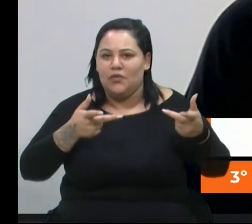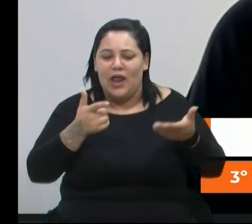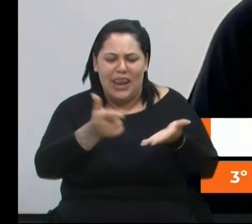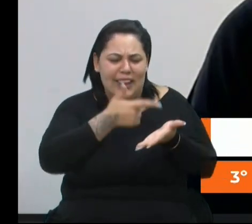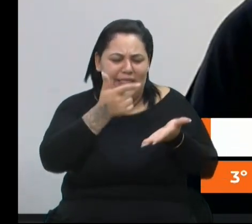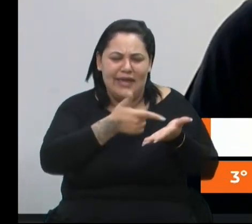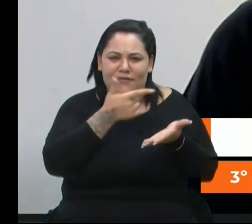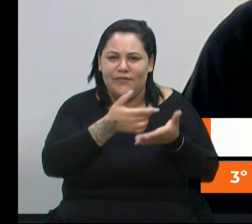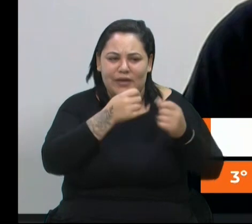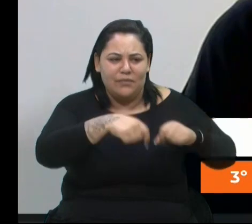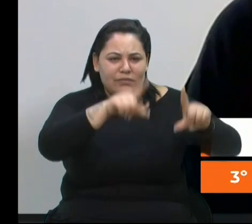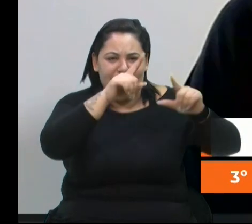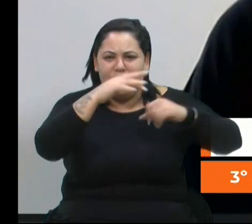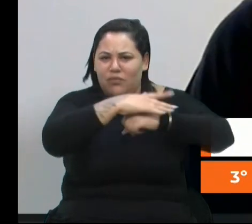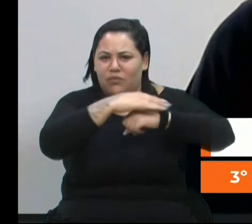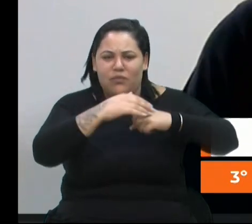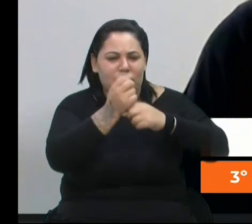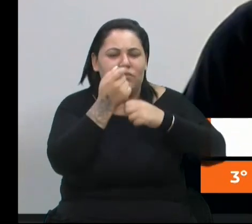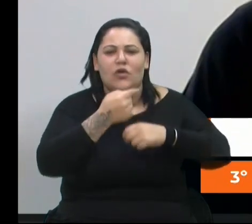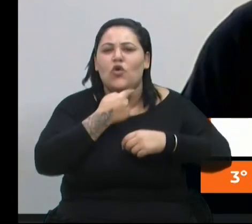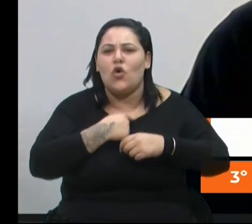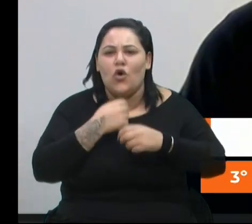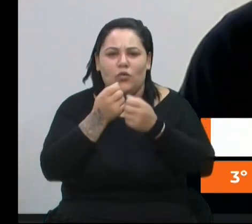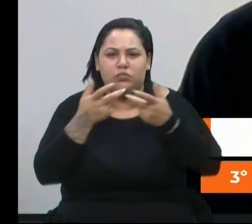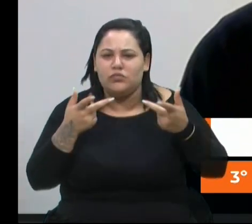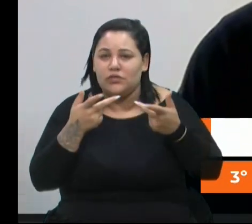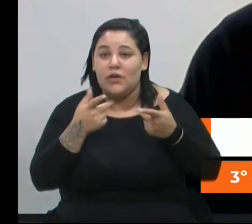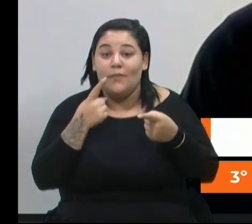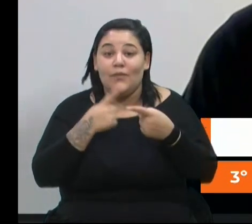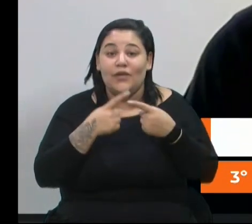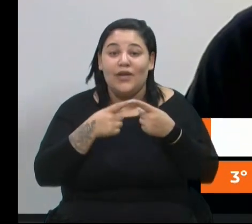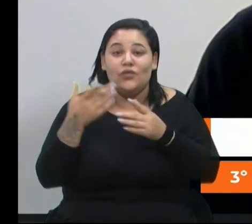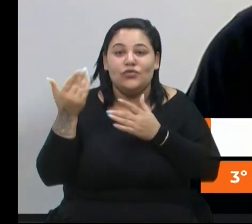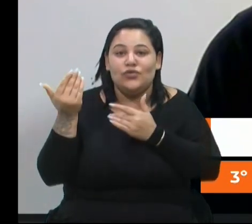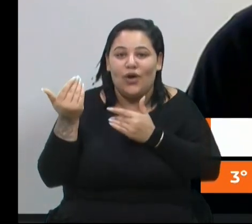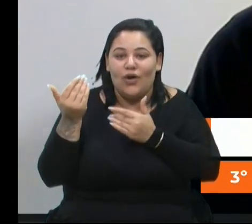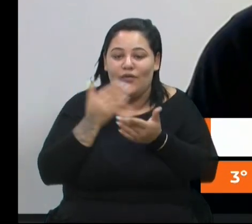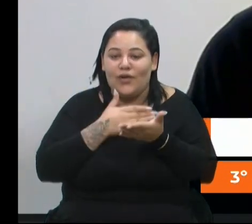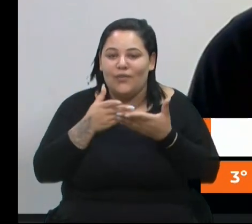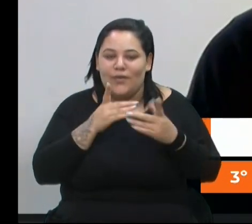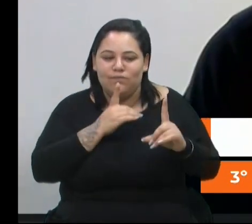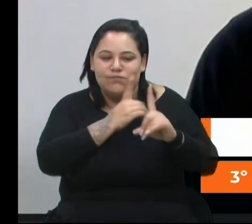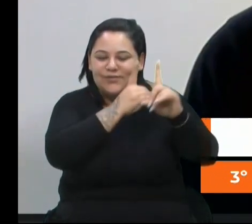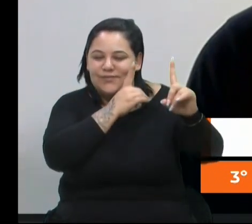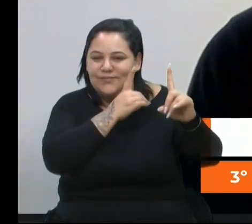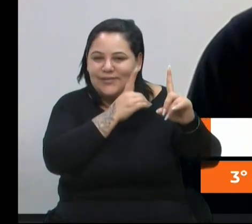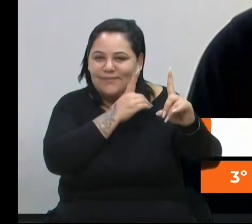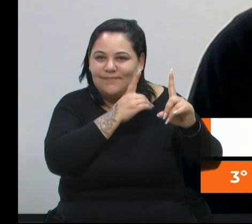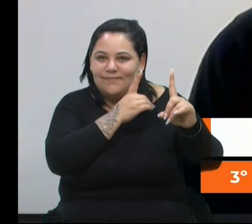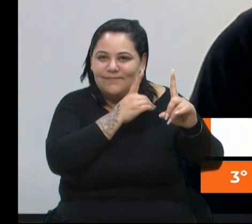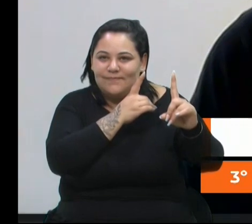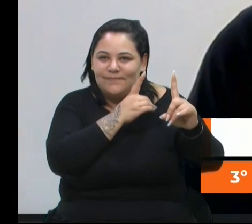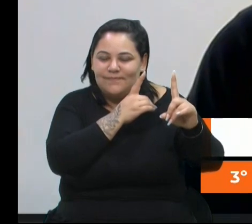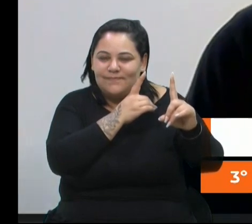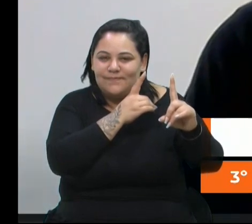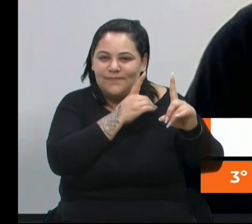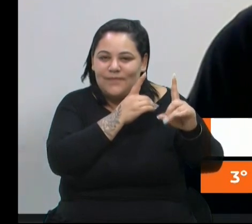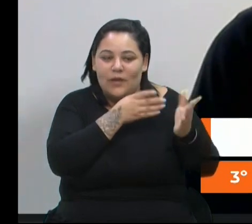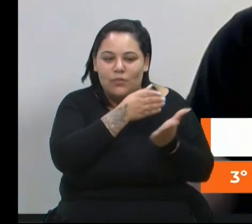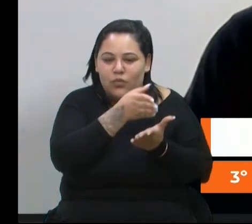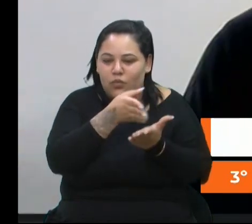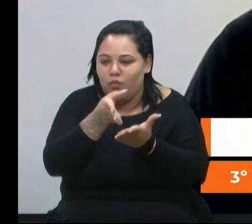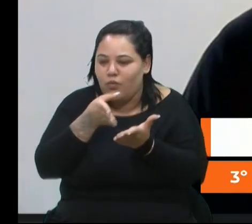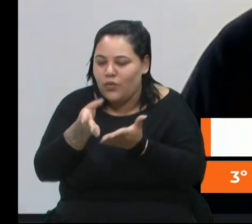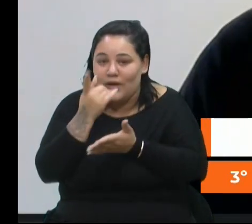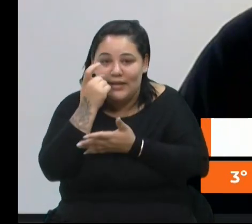gibis ou séries que gostam, porque na adolescência eles vão começando a buscar nichos também de interesse. Tá?